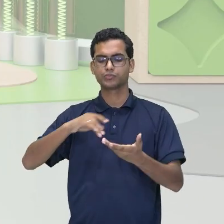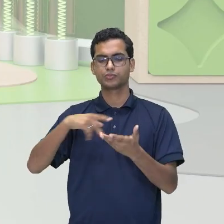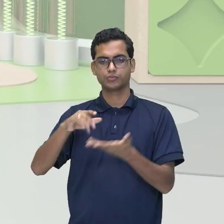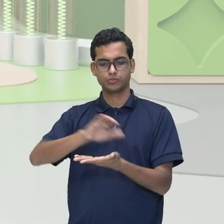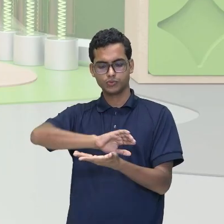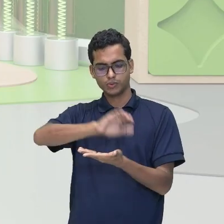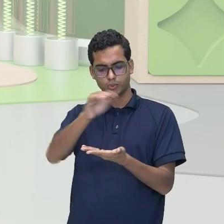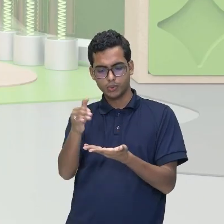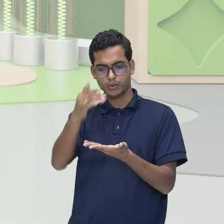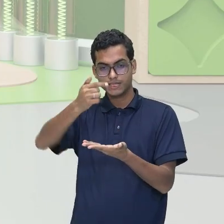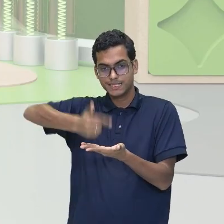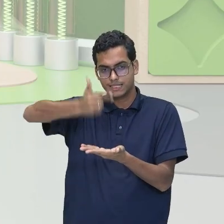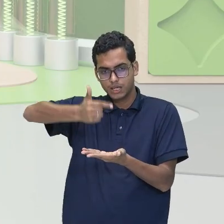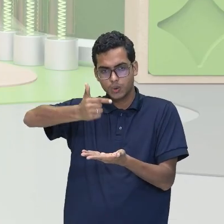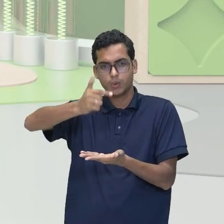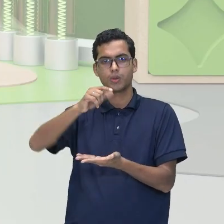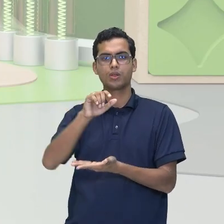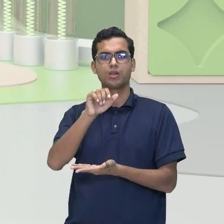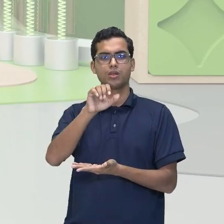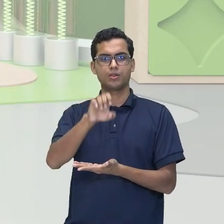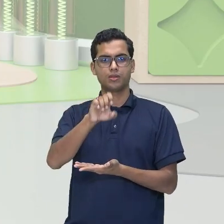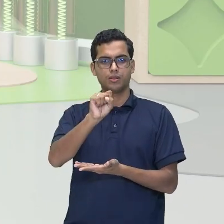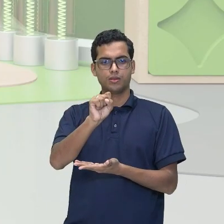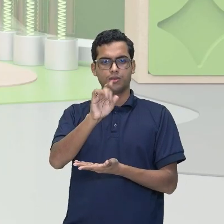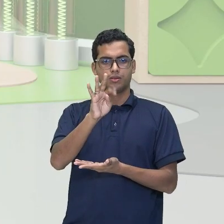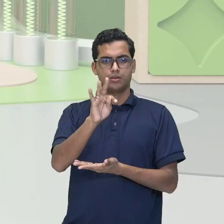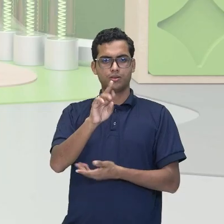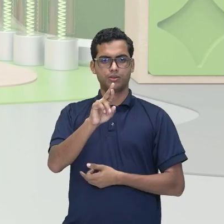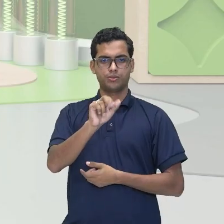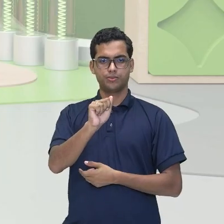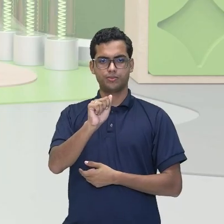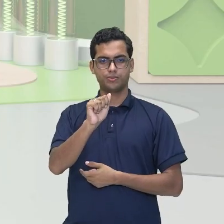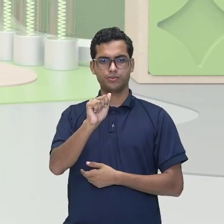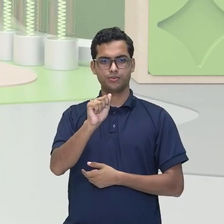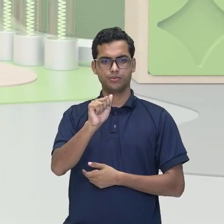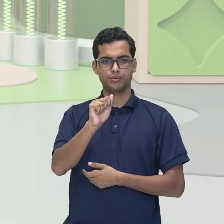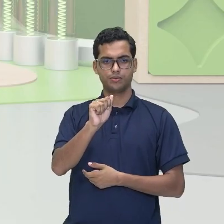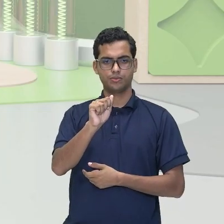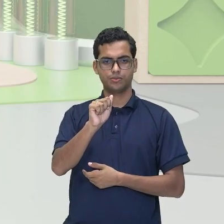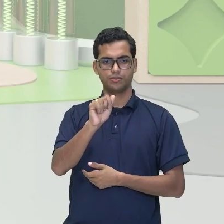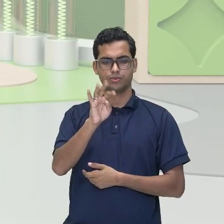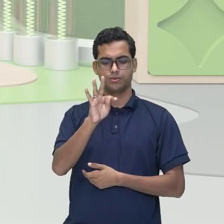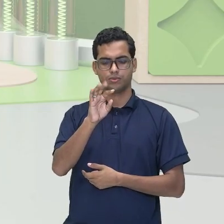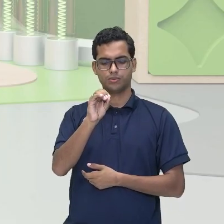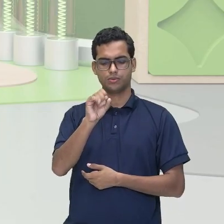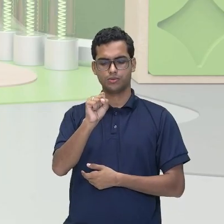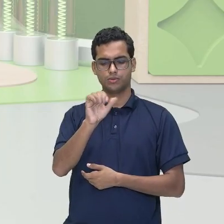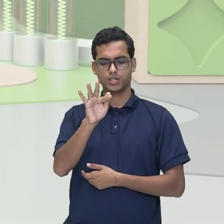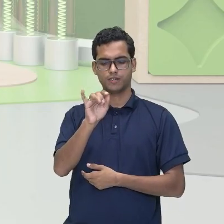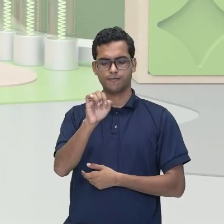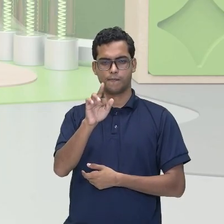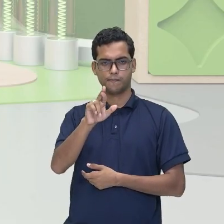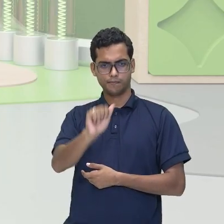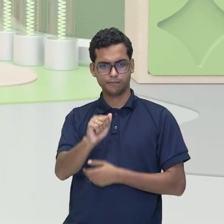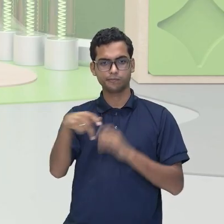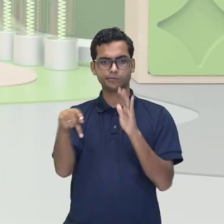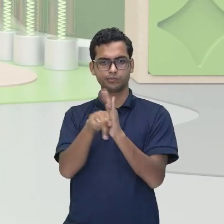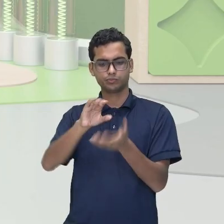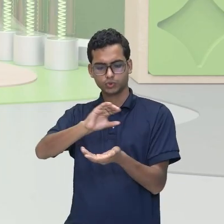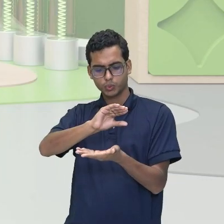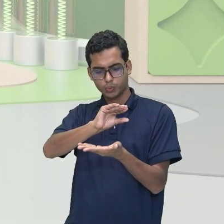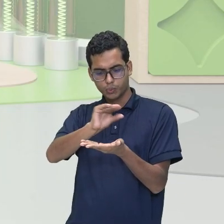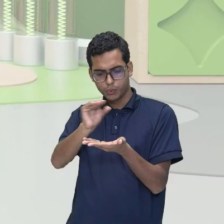estratosfera, certo? E é aí, na estratosfera, que fica a camada de ozônio.